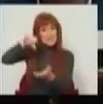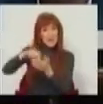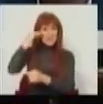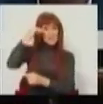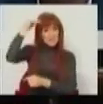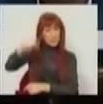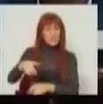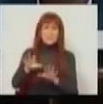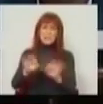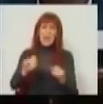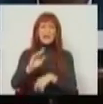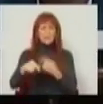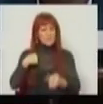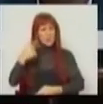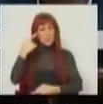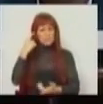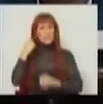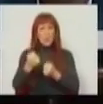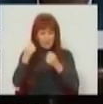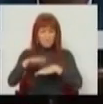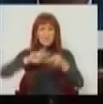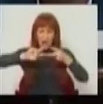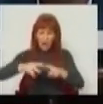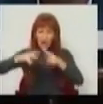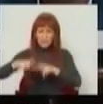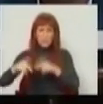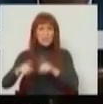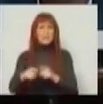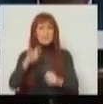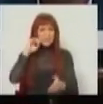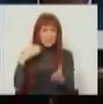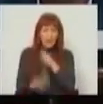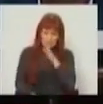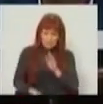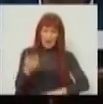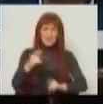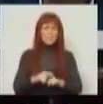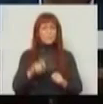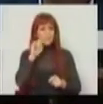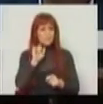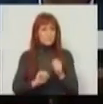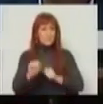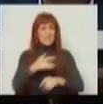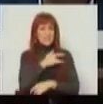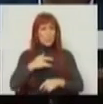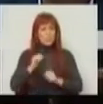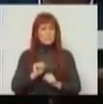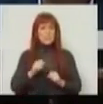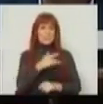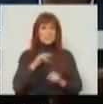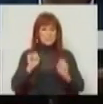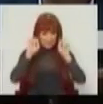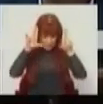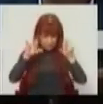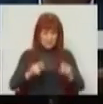especialidade de forma a que consigamos fazer alterações que garantam ainda mais a garantia de saúde e salubridade